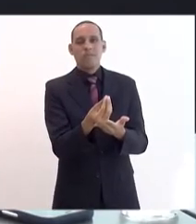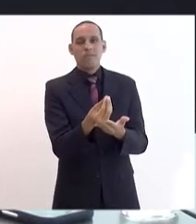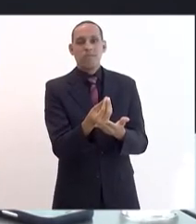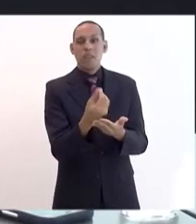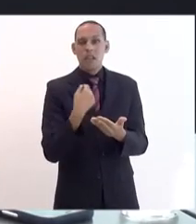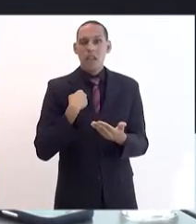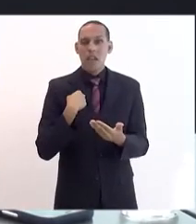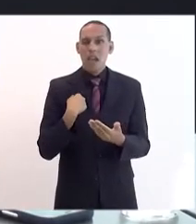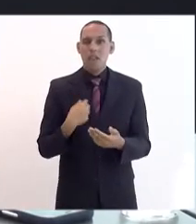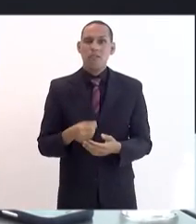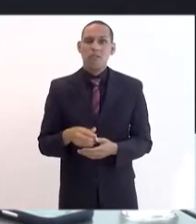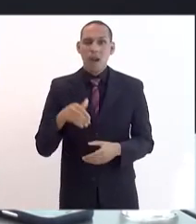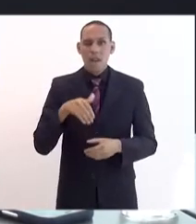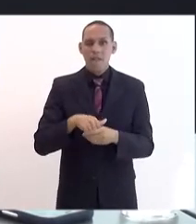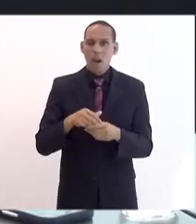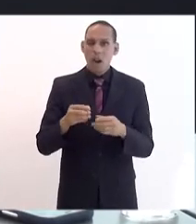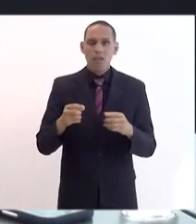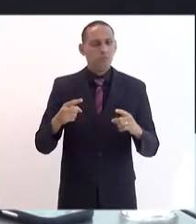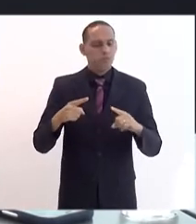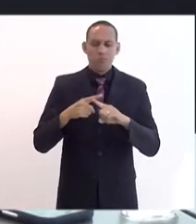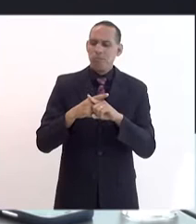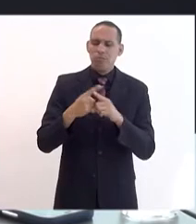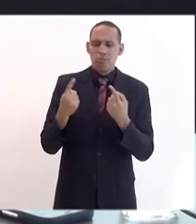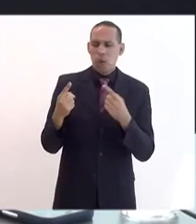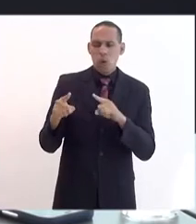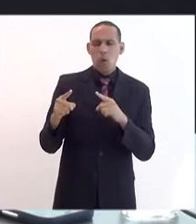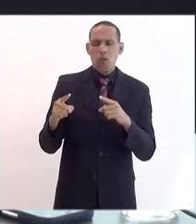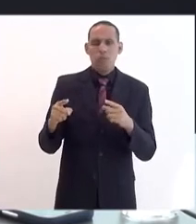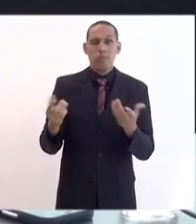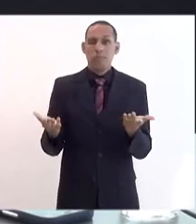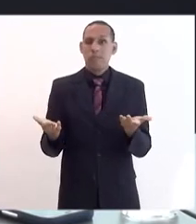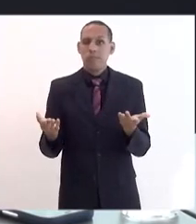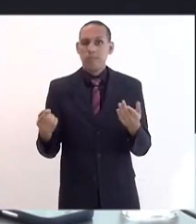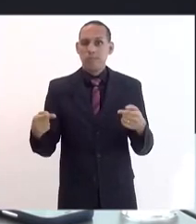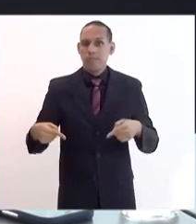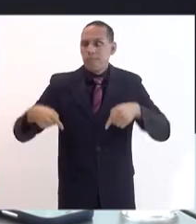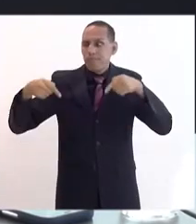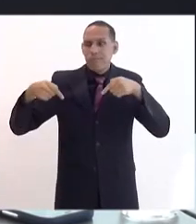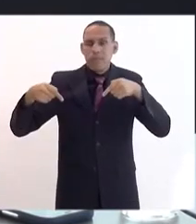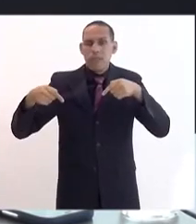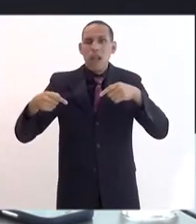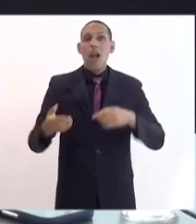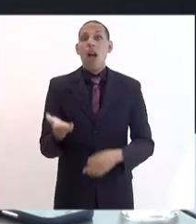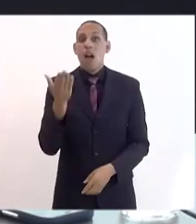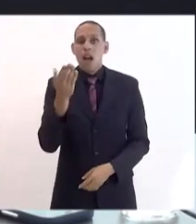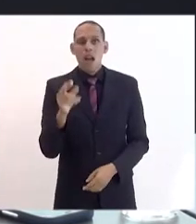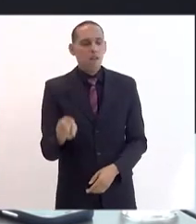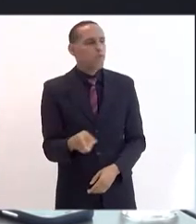Eu apresento o voto divergente. Aí o senhor olha para os lados